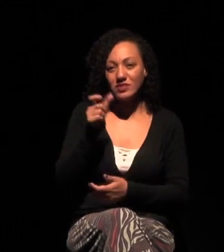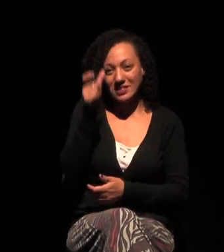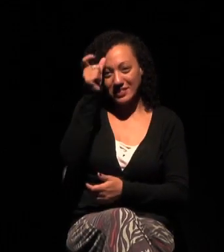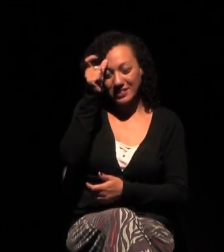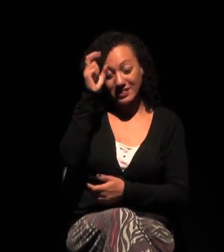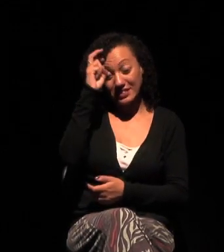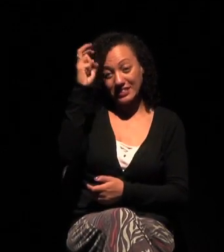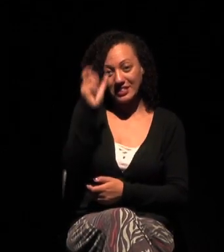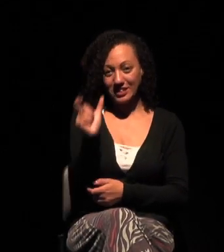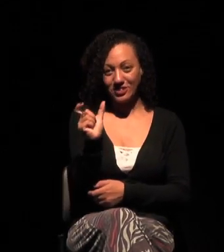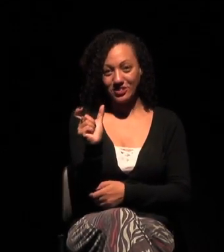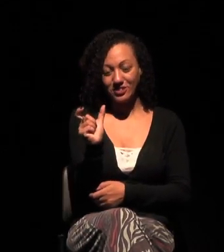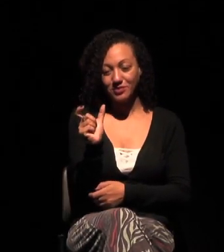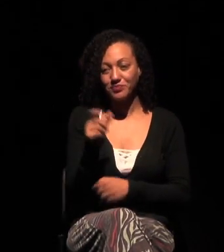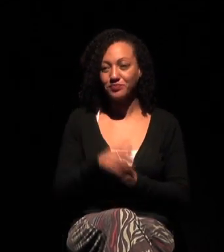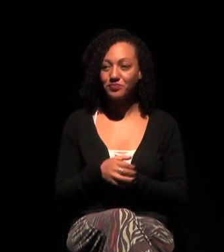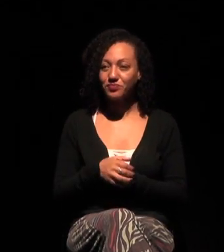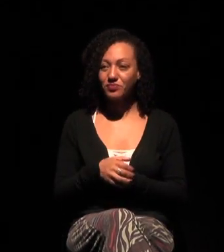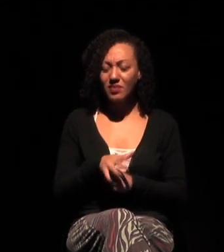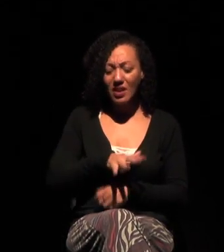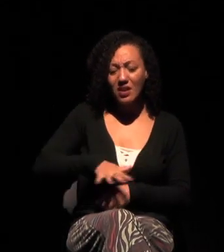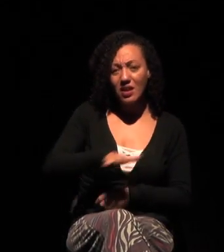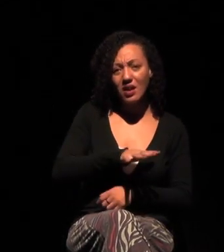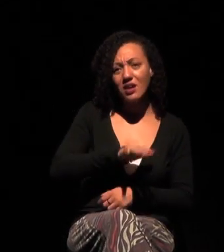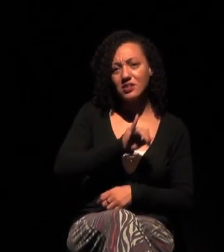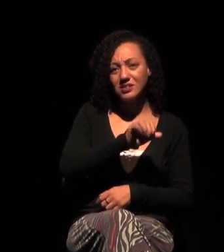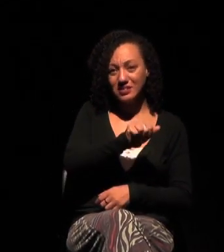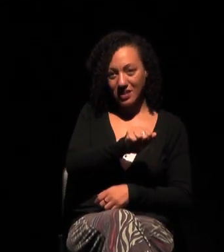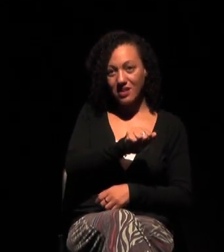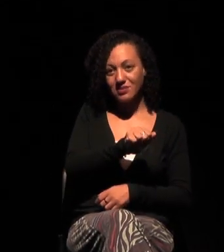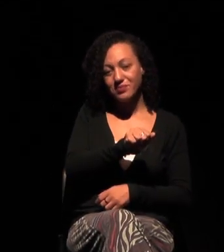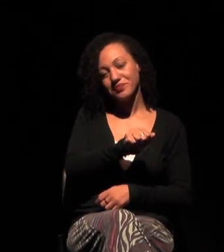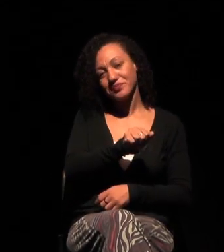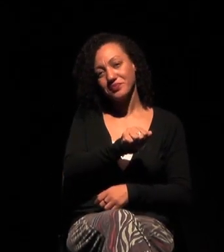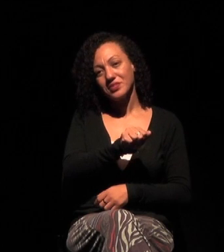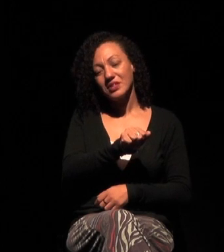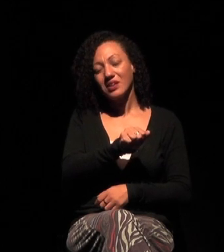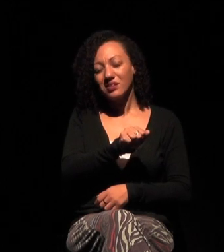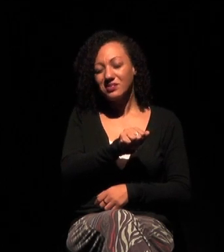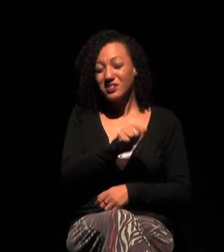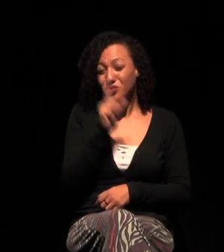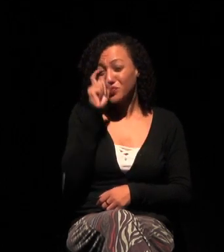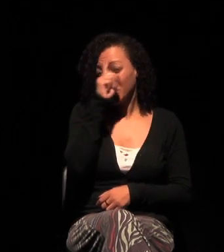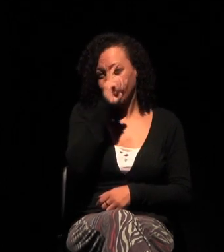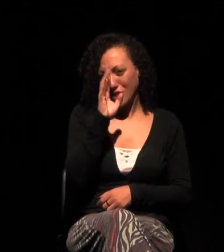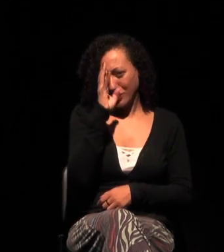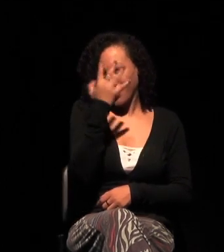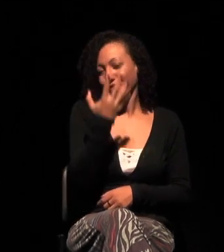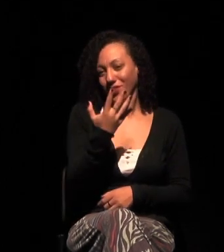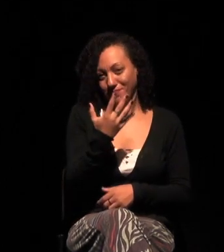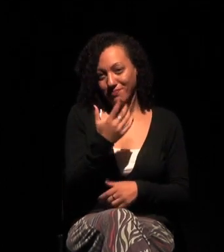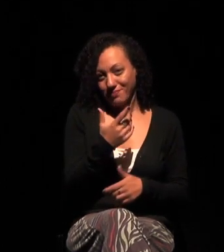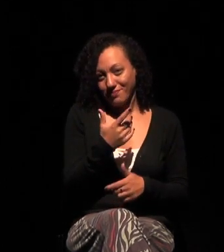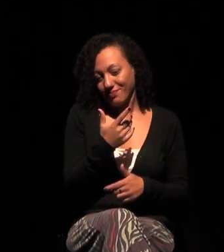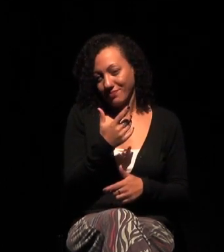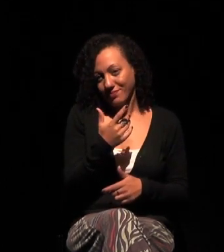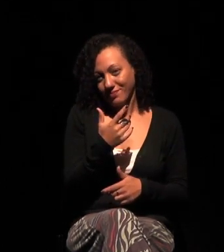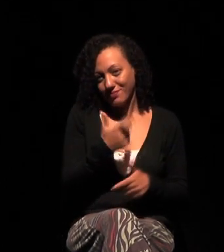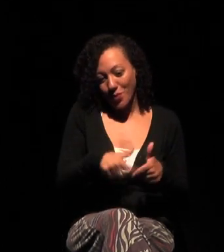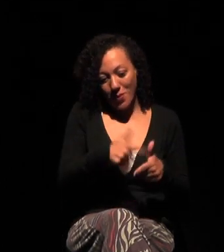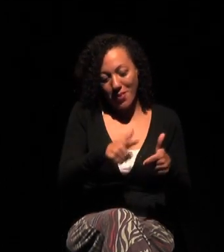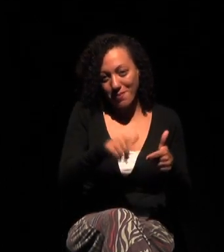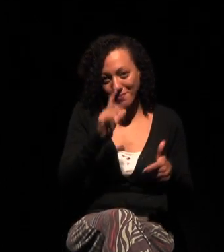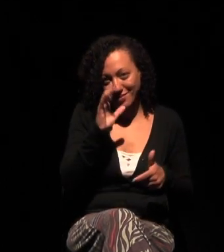de aplicada está muito distante de resolver alguns problemas um problema que sempre se fala criatividade né então é difícil